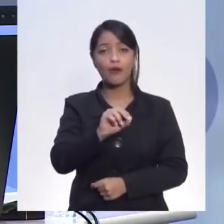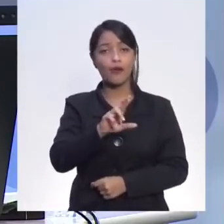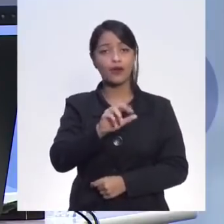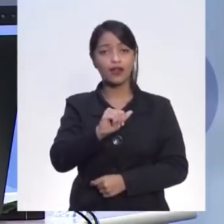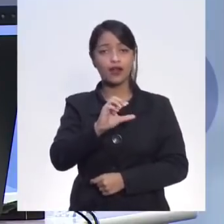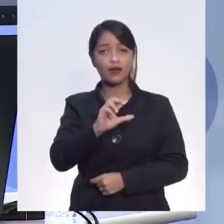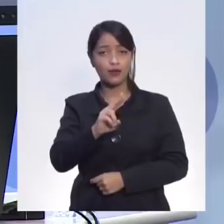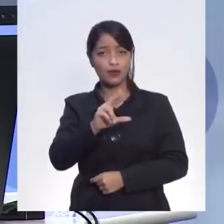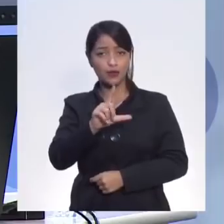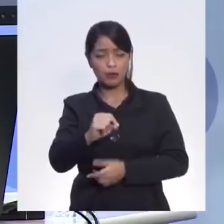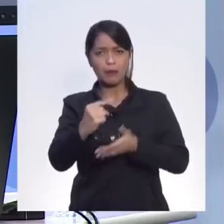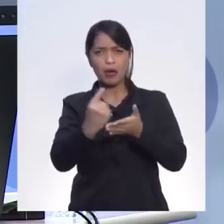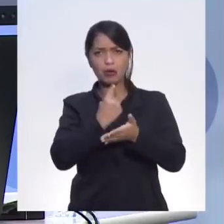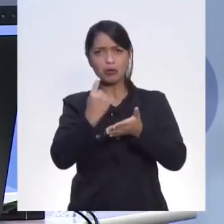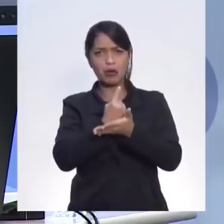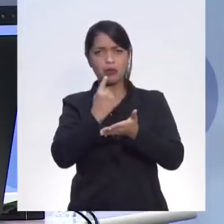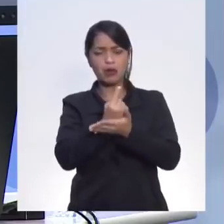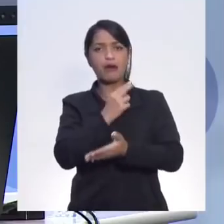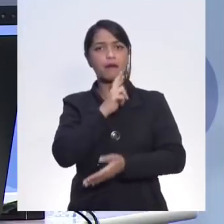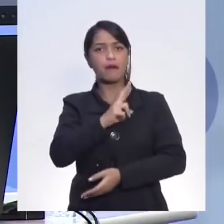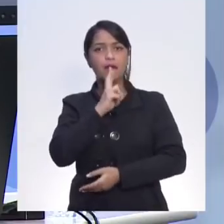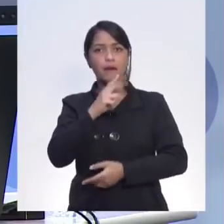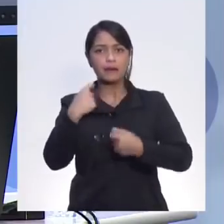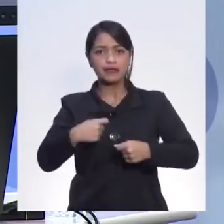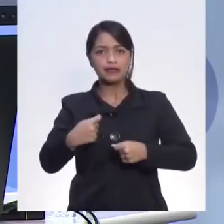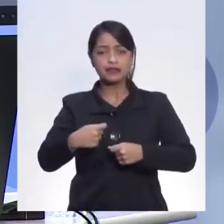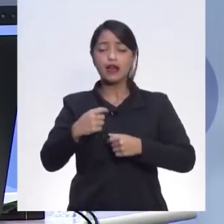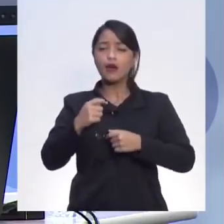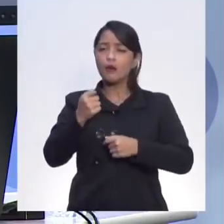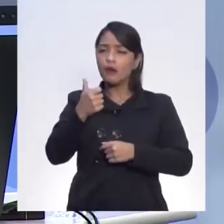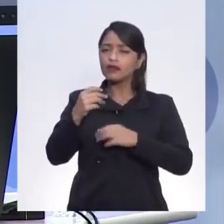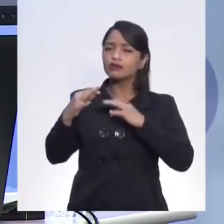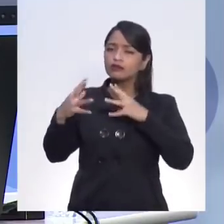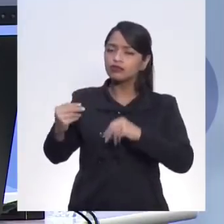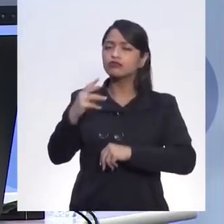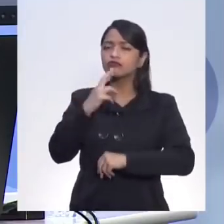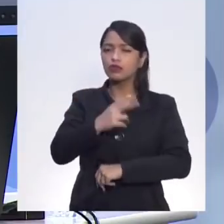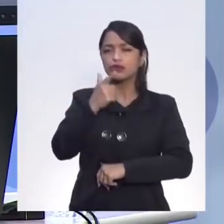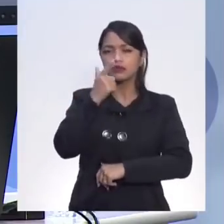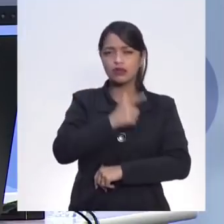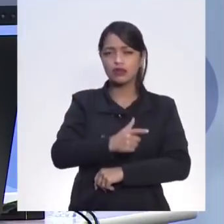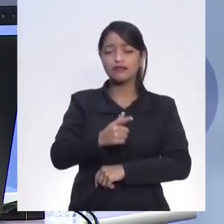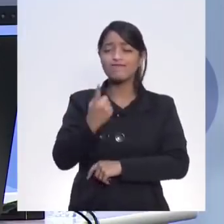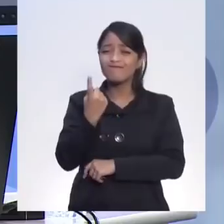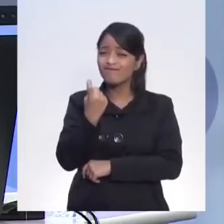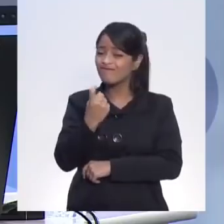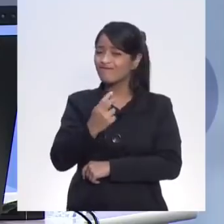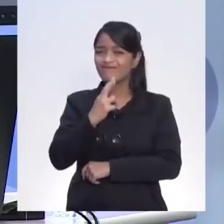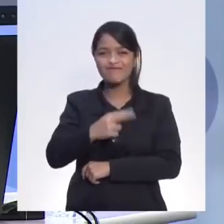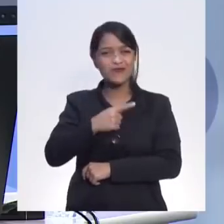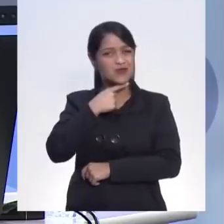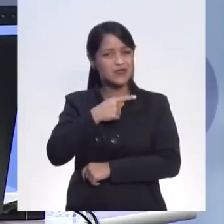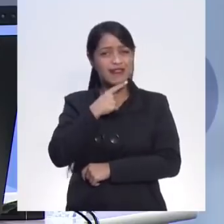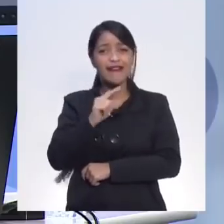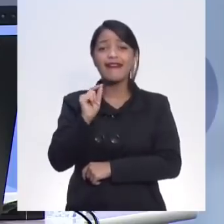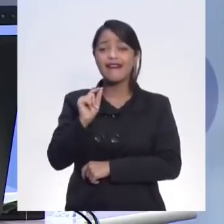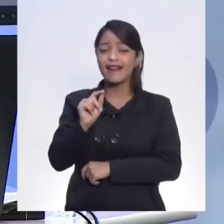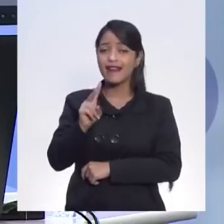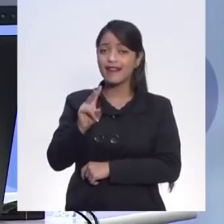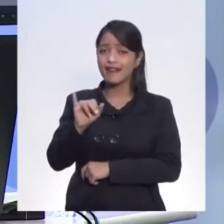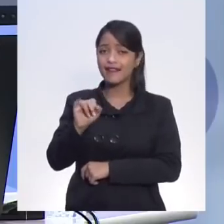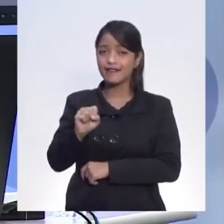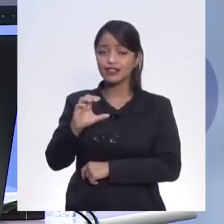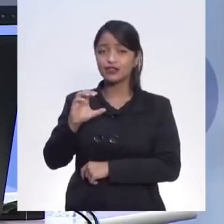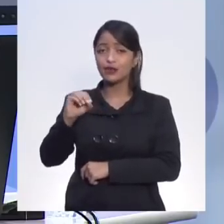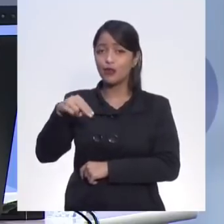responder, menos o Visconde. E quem que dava a dica para o Visconde? O Pedrinho, né? Que cochichava, que até aparecia essa